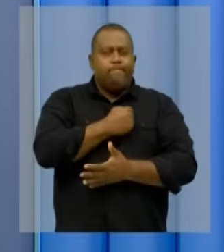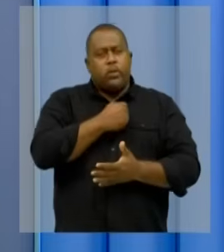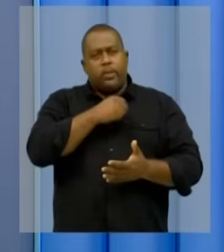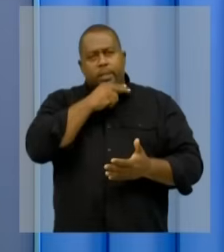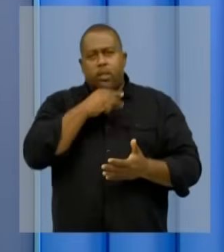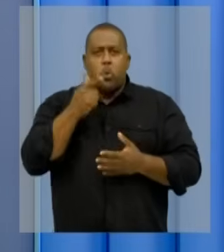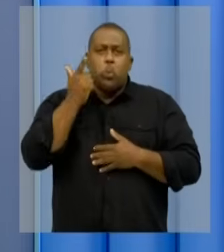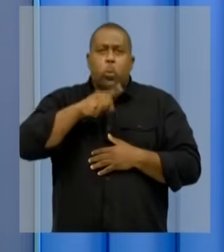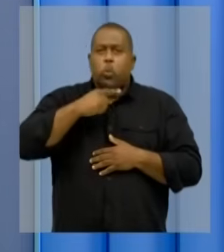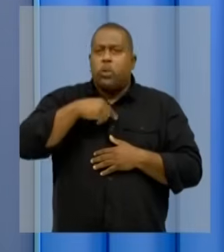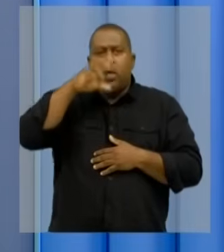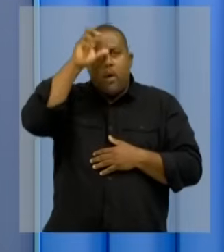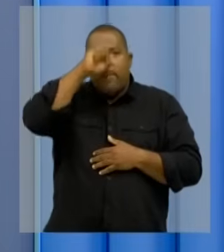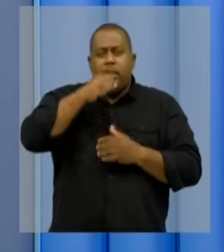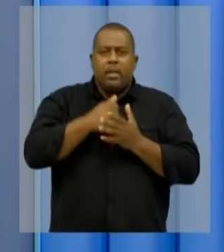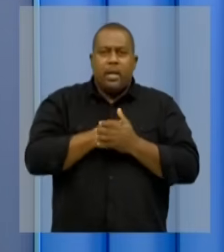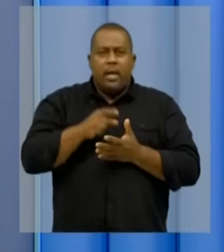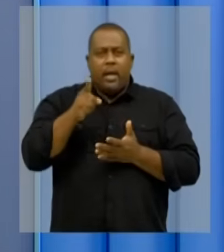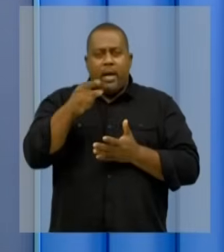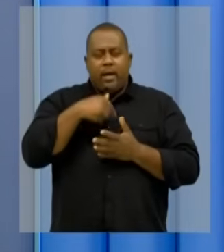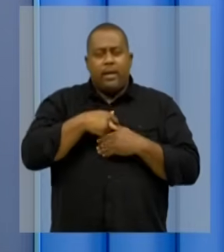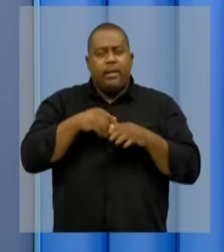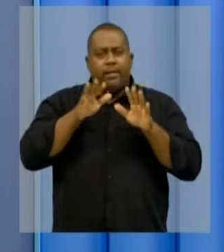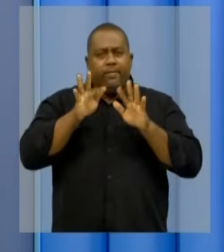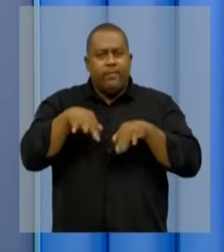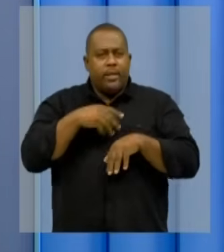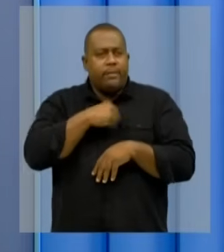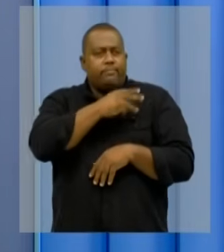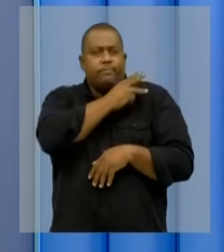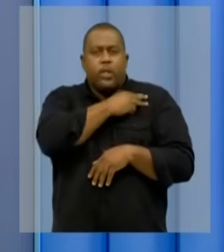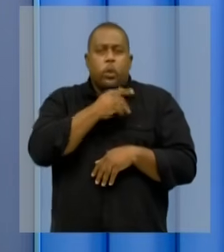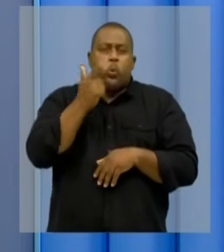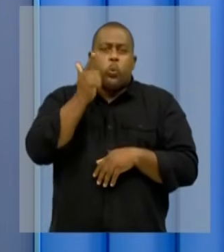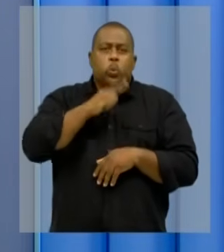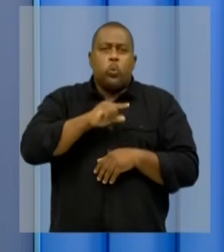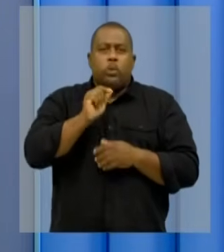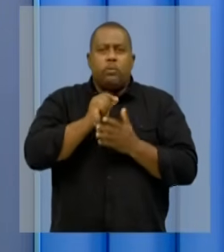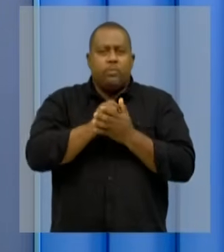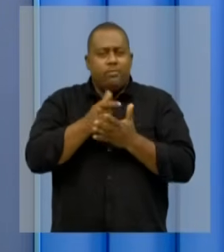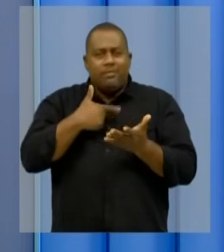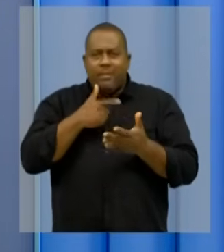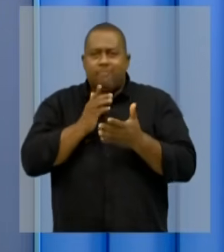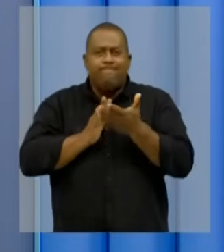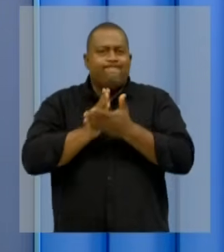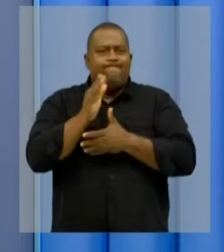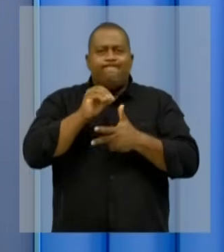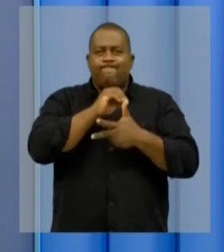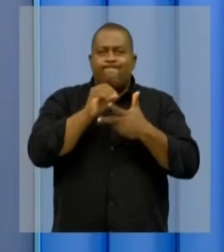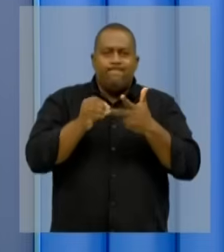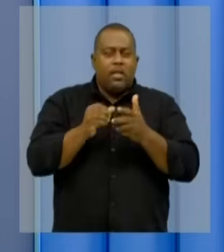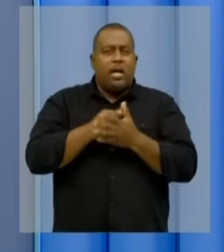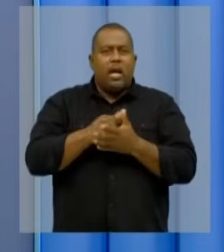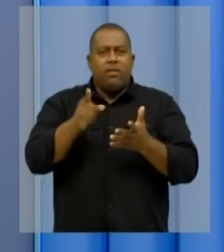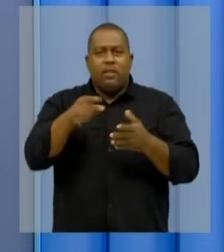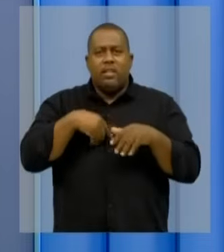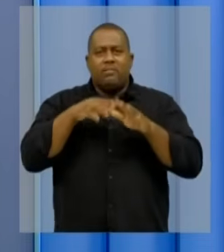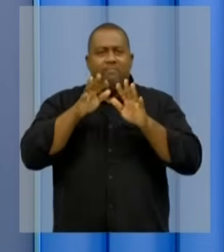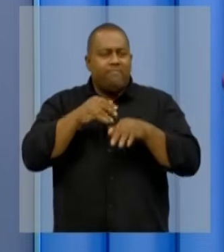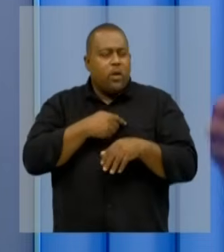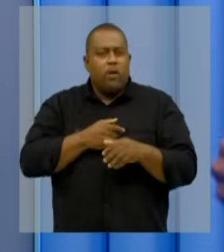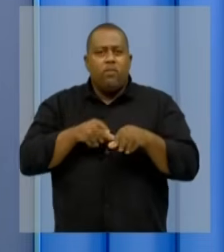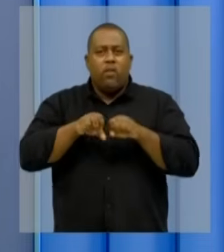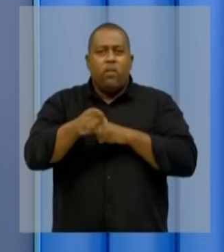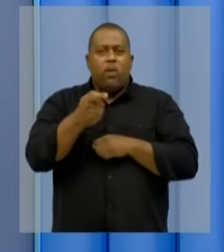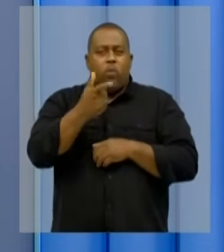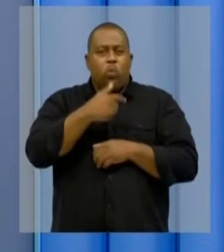conseguiu aprender, a gente está encerrando o ensino médio, não consegue aplicar para o Enem, a gente está encerrando o ensino médio, não consegue